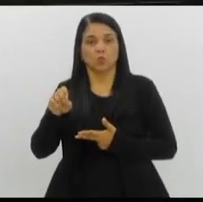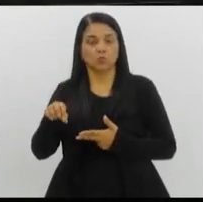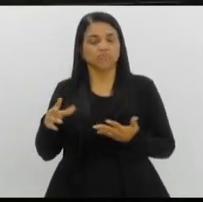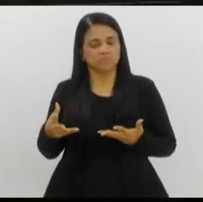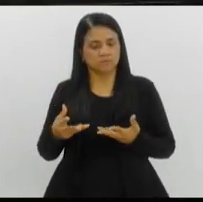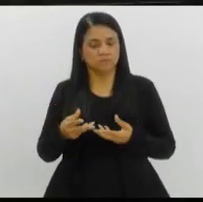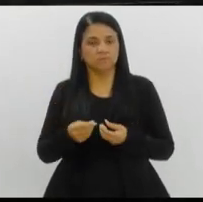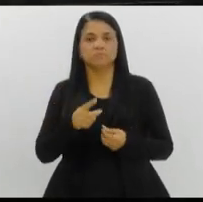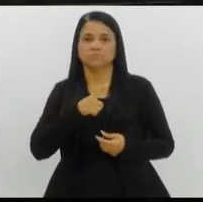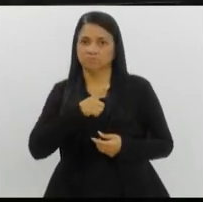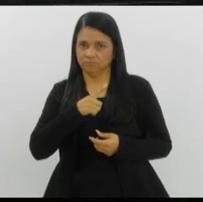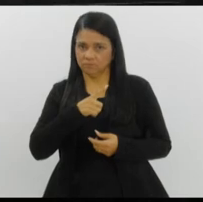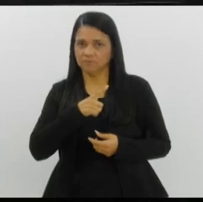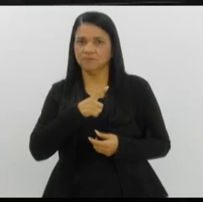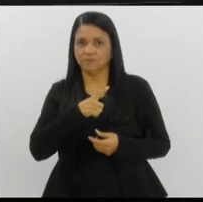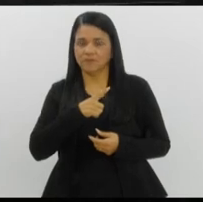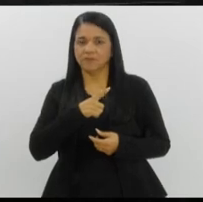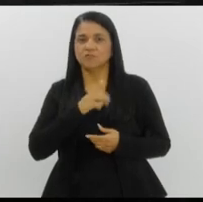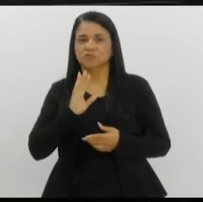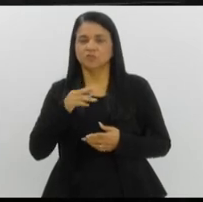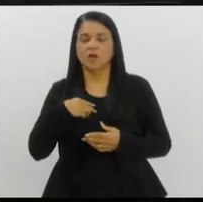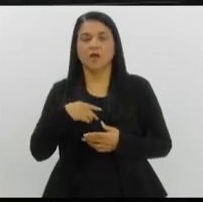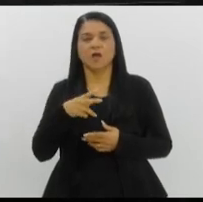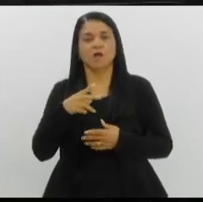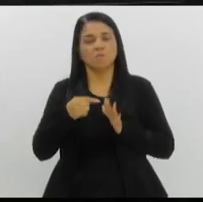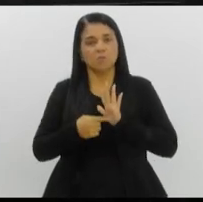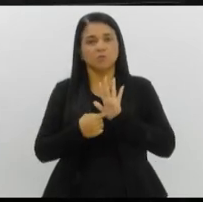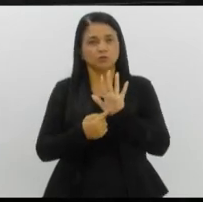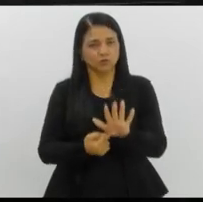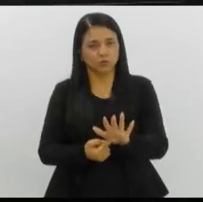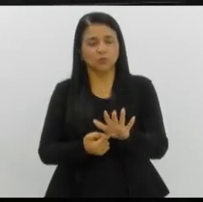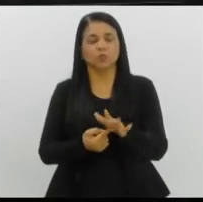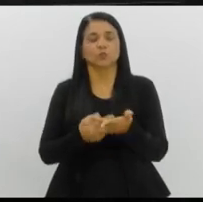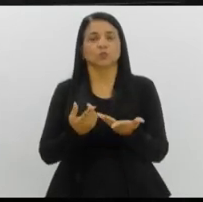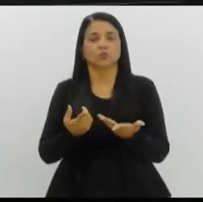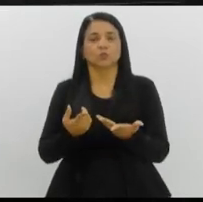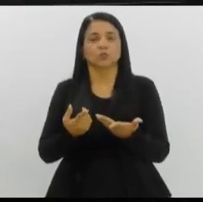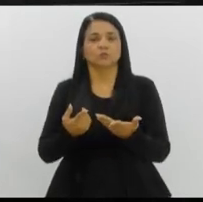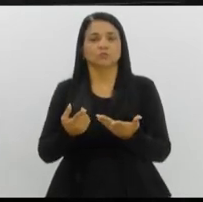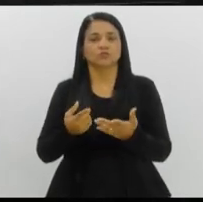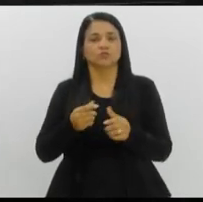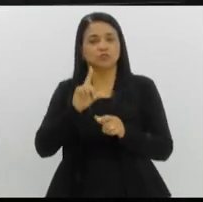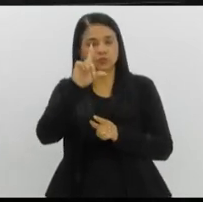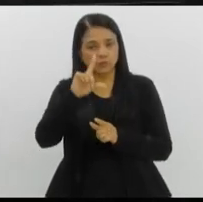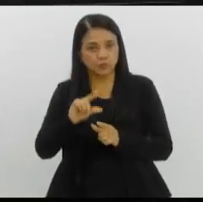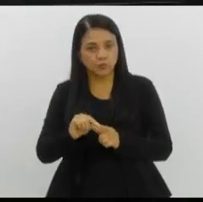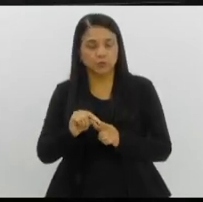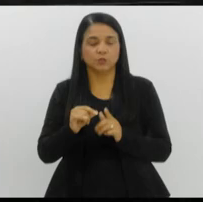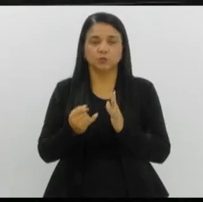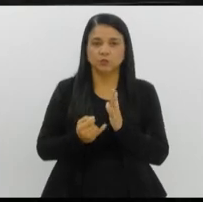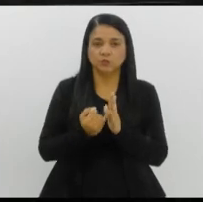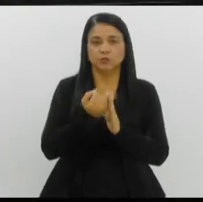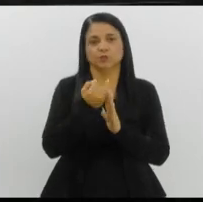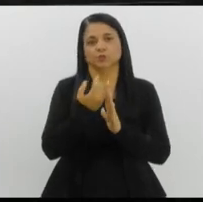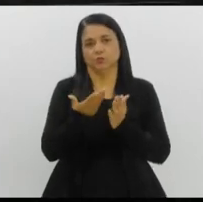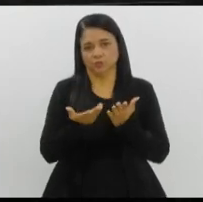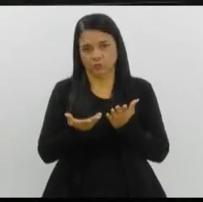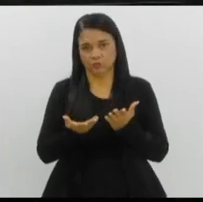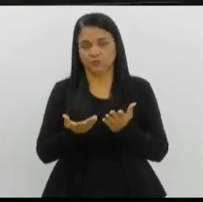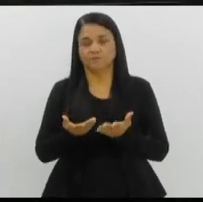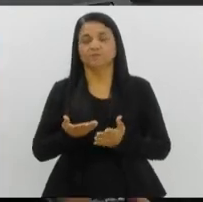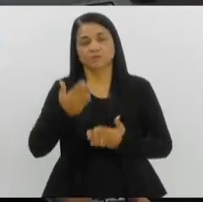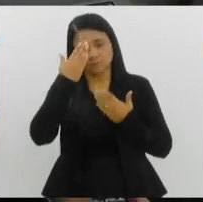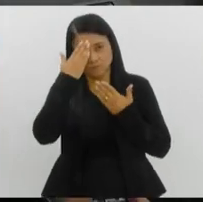já demonstrou historicamente de querer fazer a redução de juros proposta. Muito obrigado, senhora